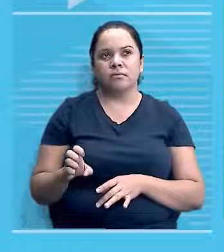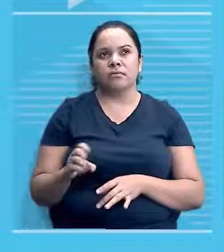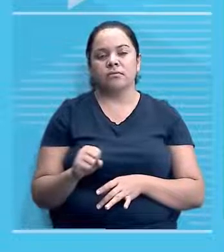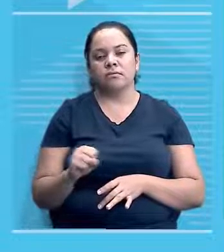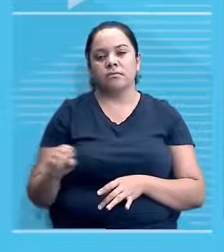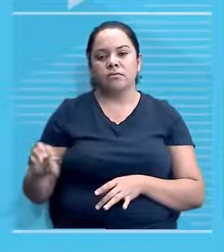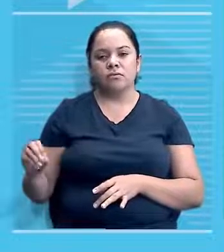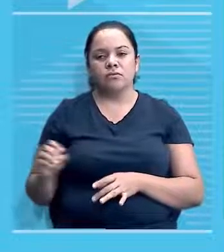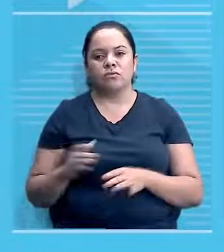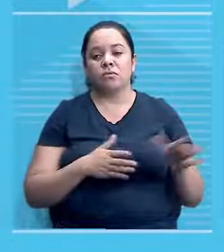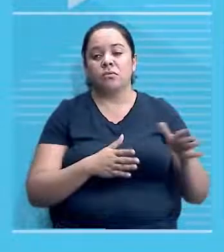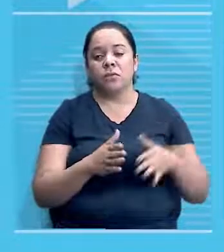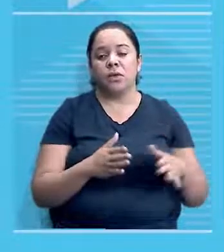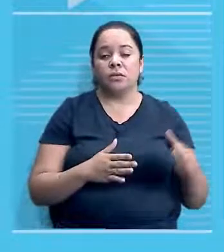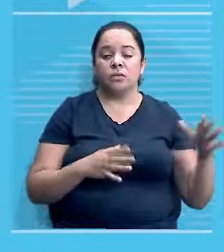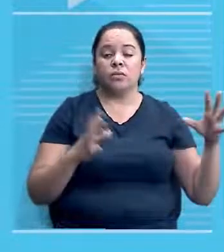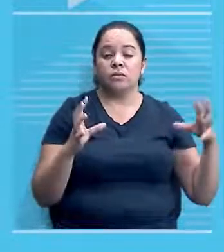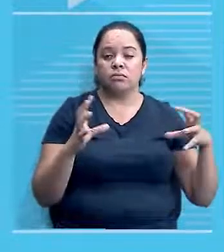de muito conflito